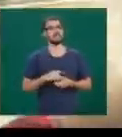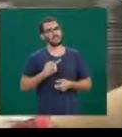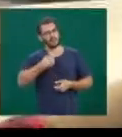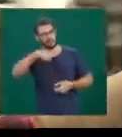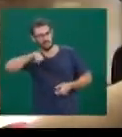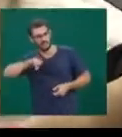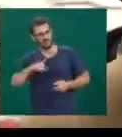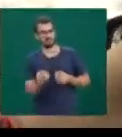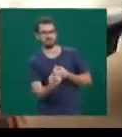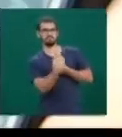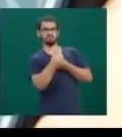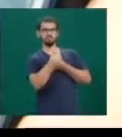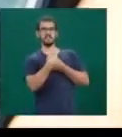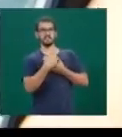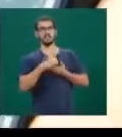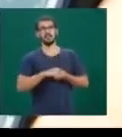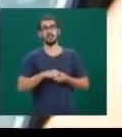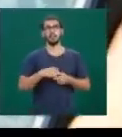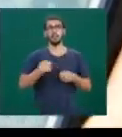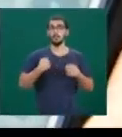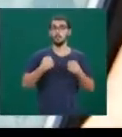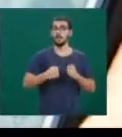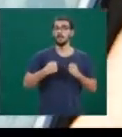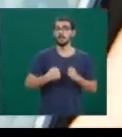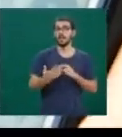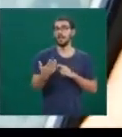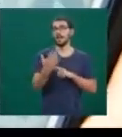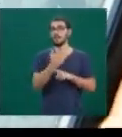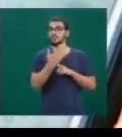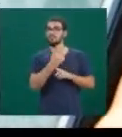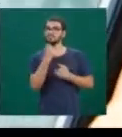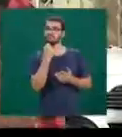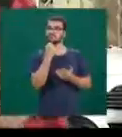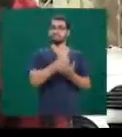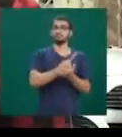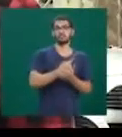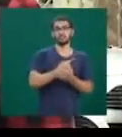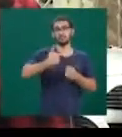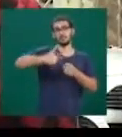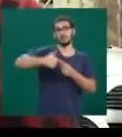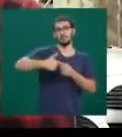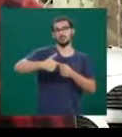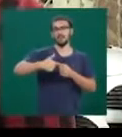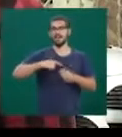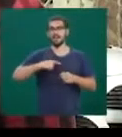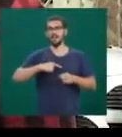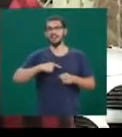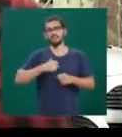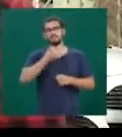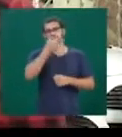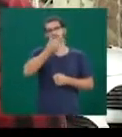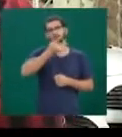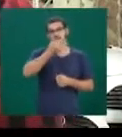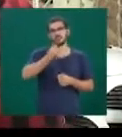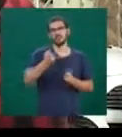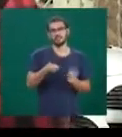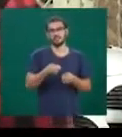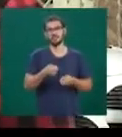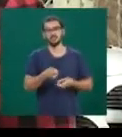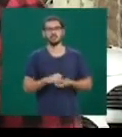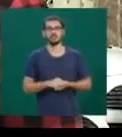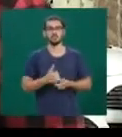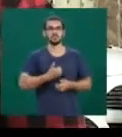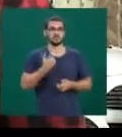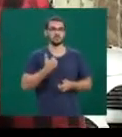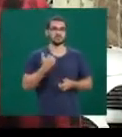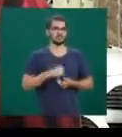aquela ajuda no combustível, ela oferece caronas em redes sociais. Em meados de 2013, surgiu os grupos de carona, que é uma